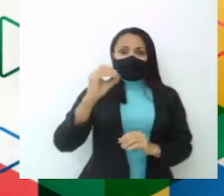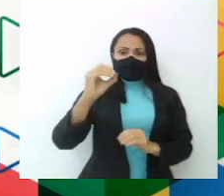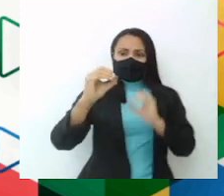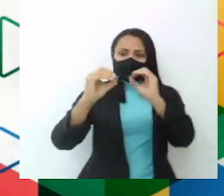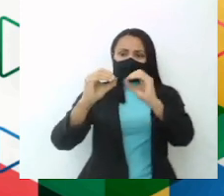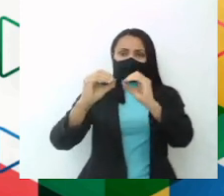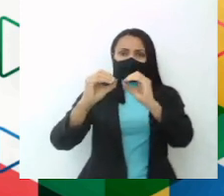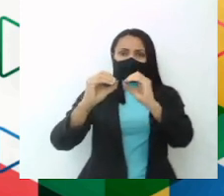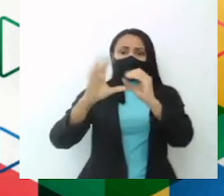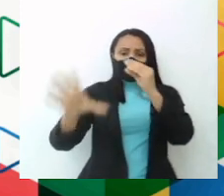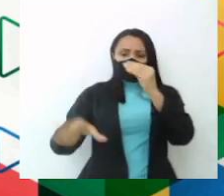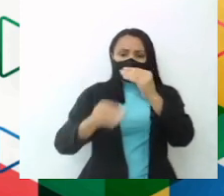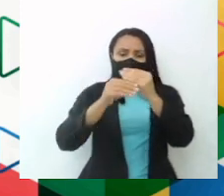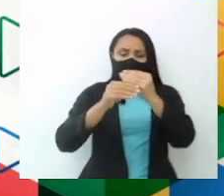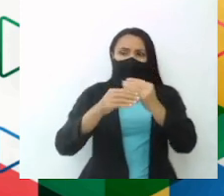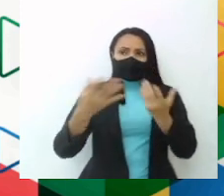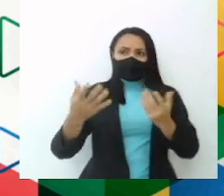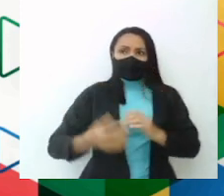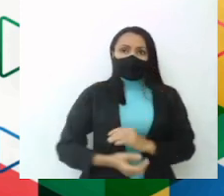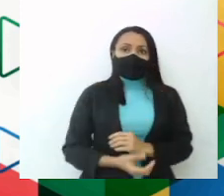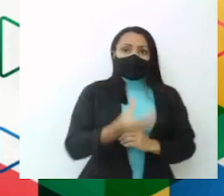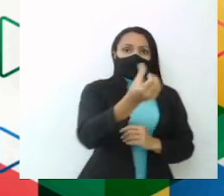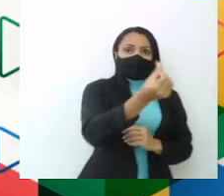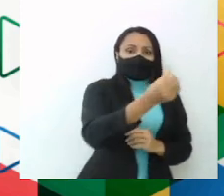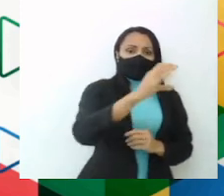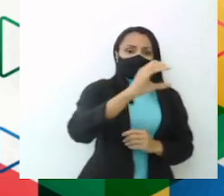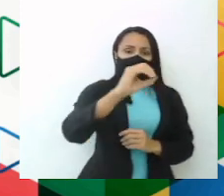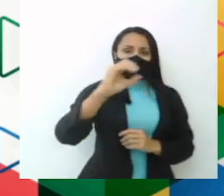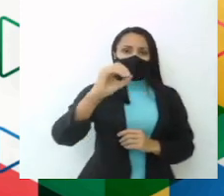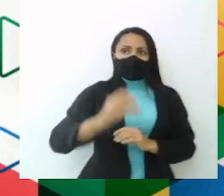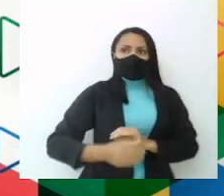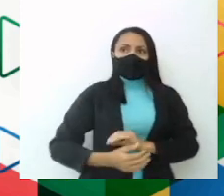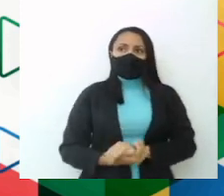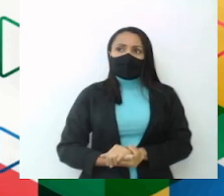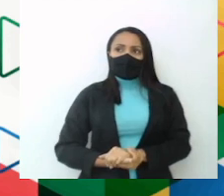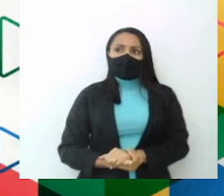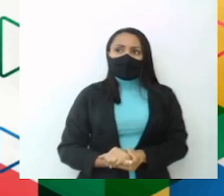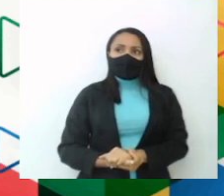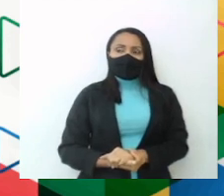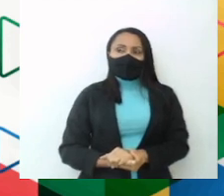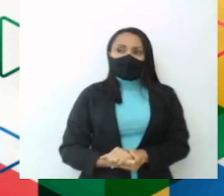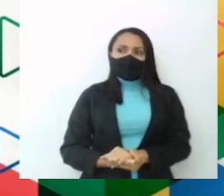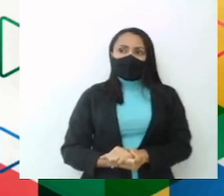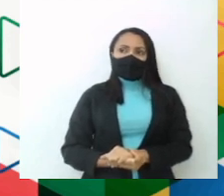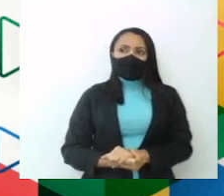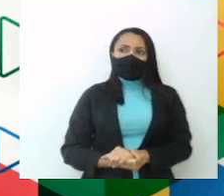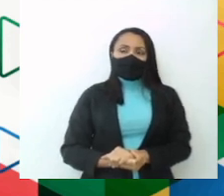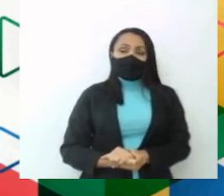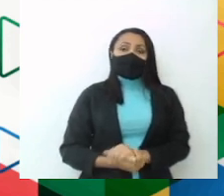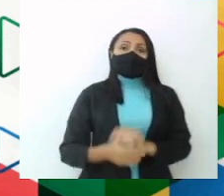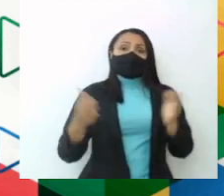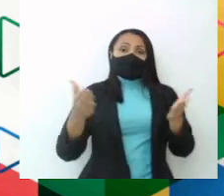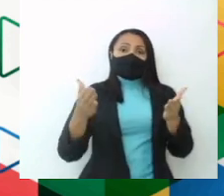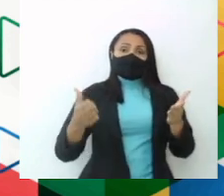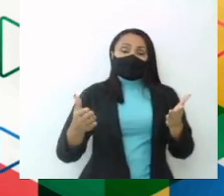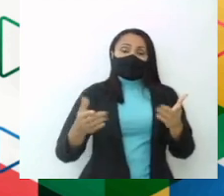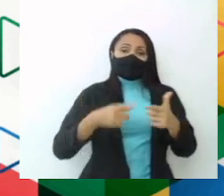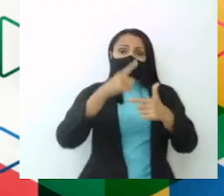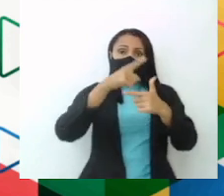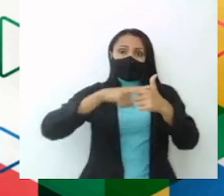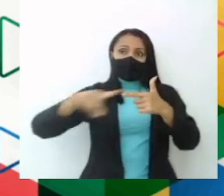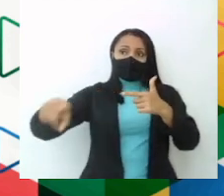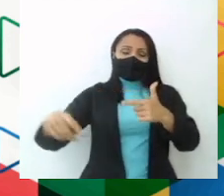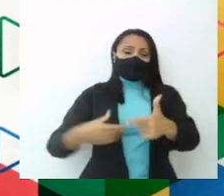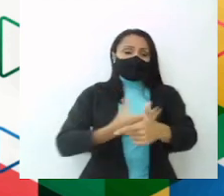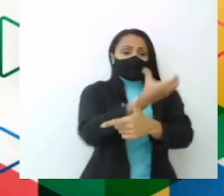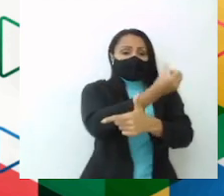os 2 zeros e vai dar 600. Em seguida, você divide 600